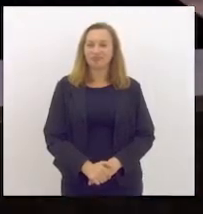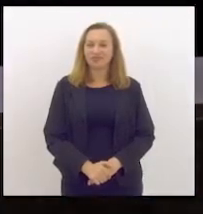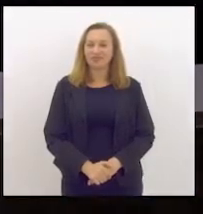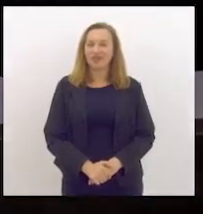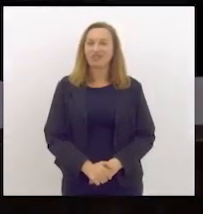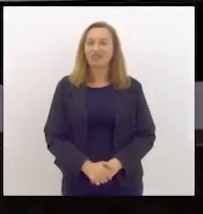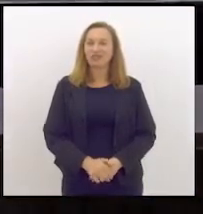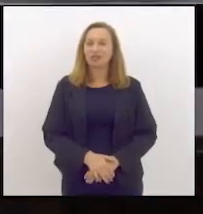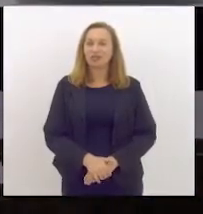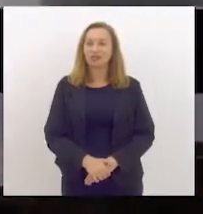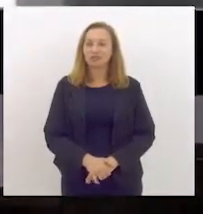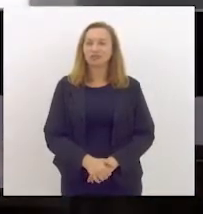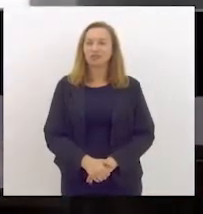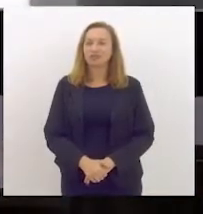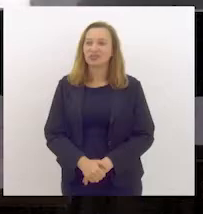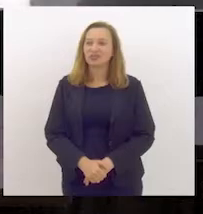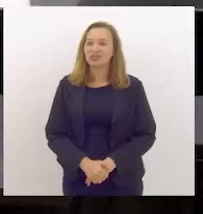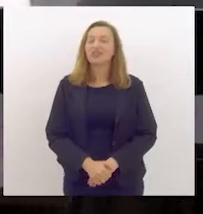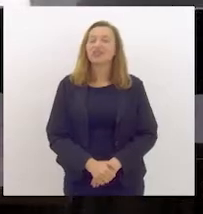G1